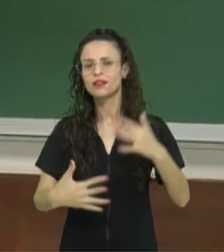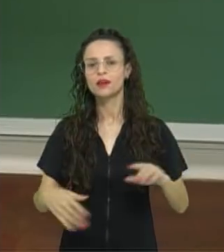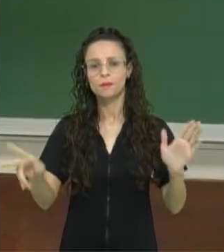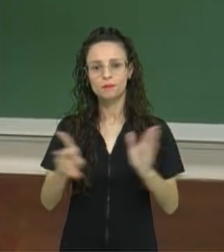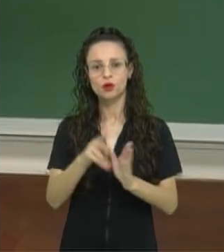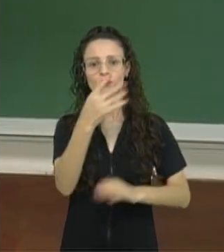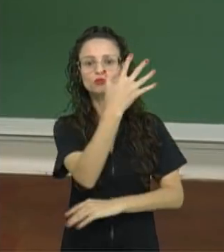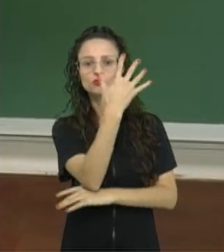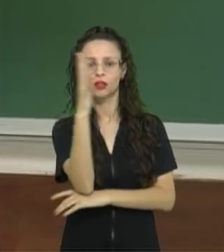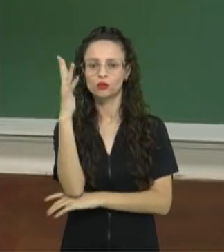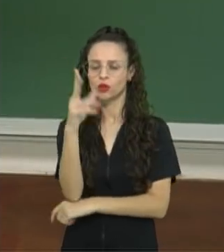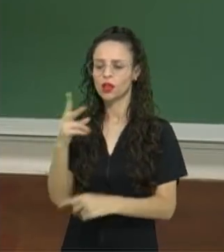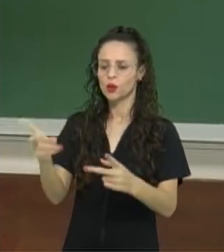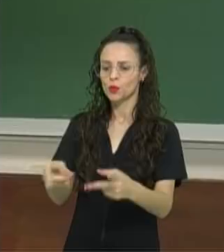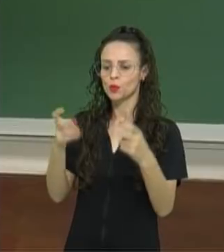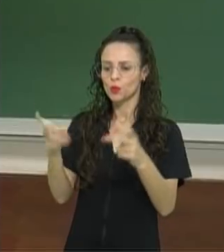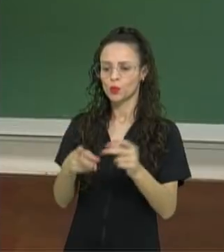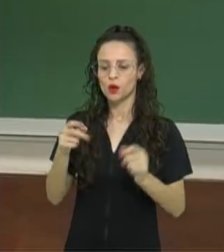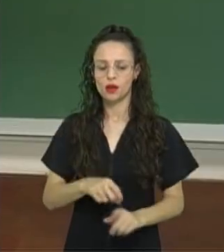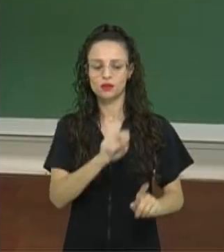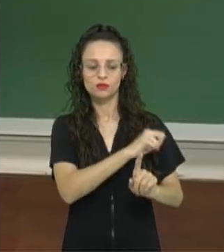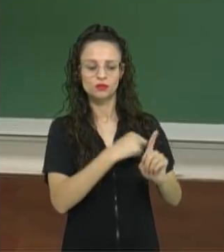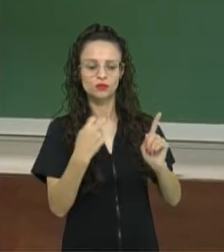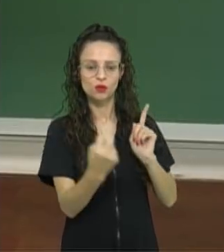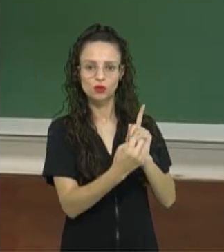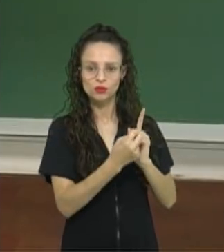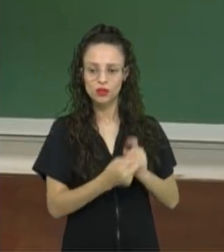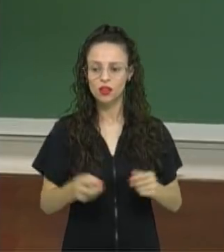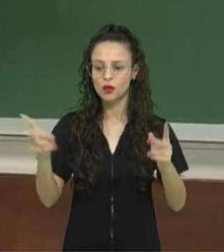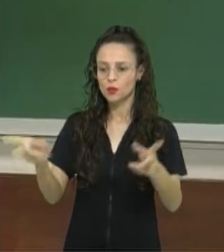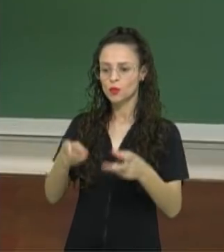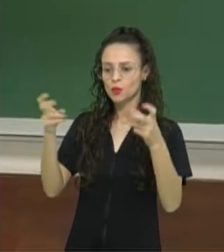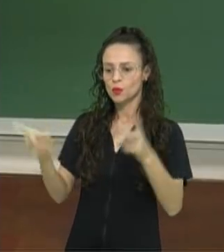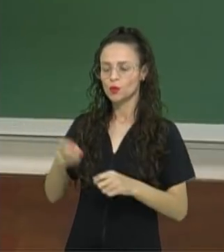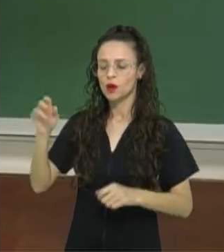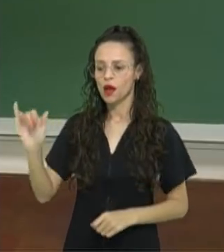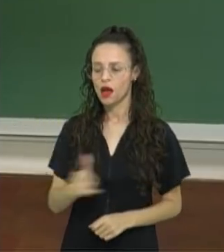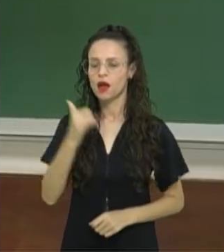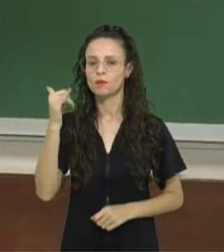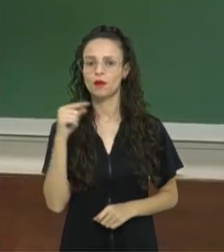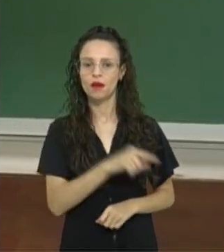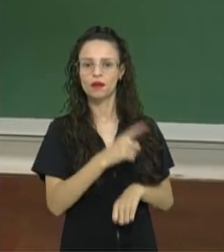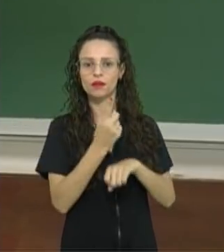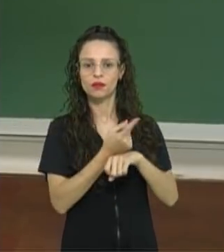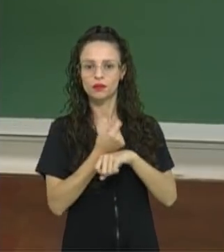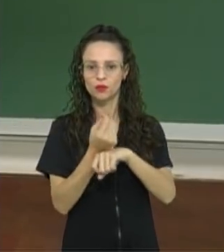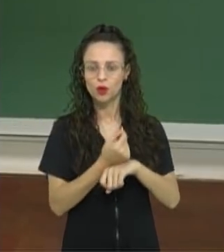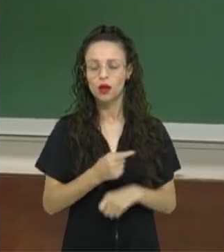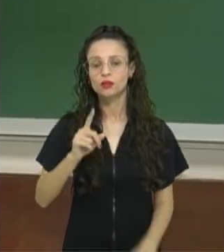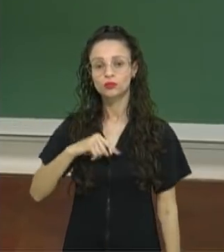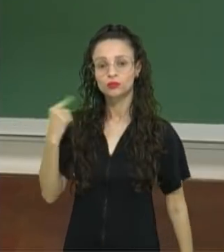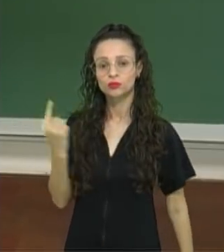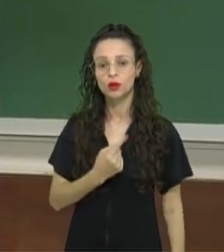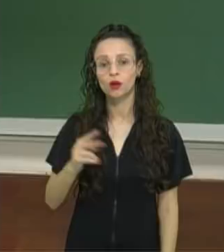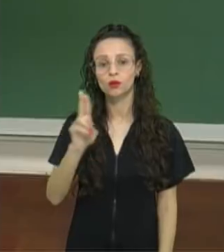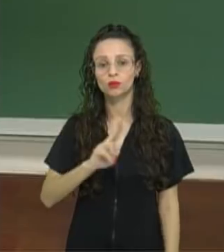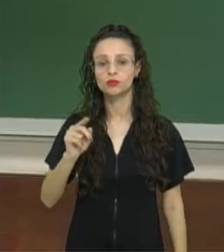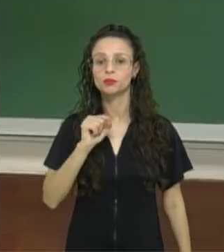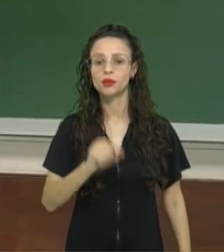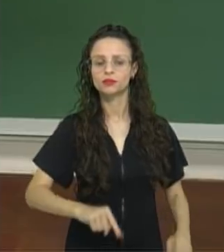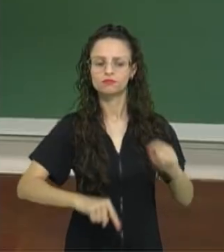são utilizados pela sociedade economicamente. Então, nós utilizamos esses recursos